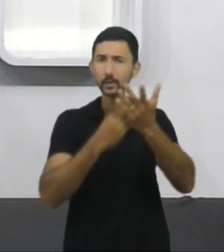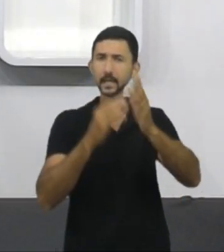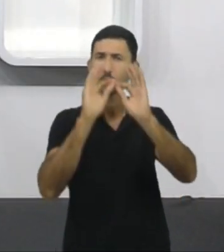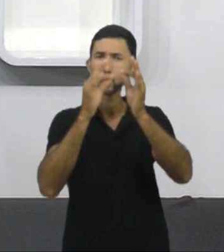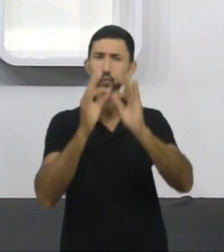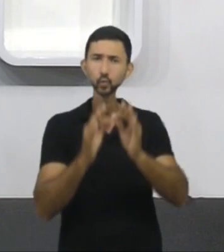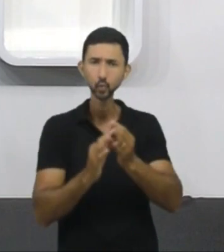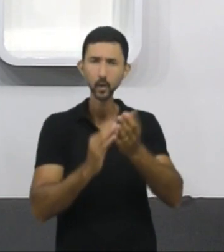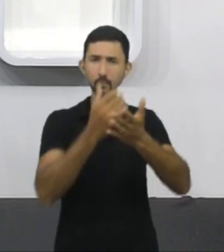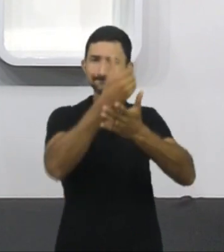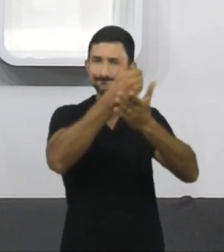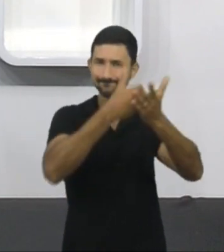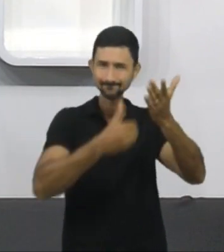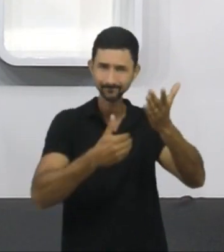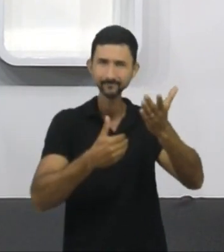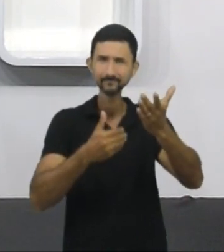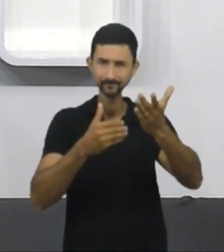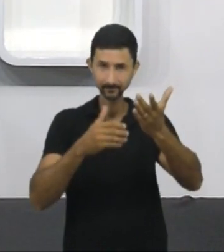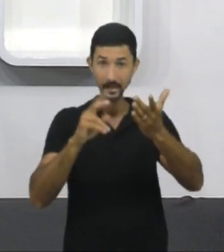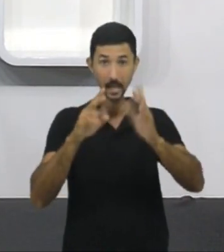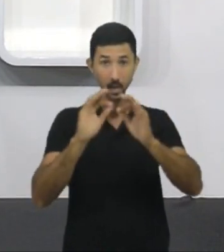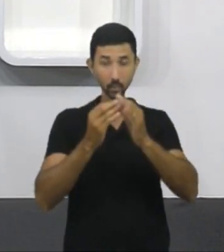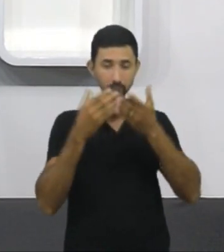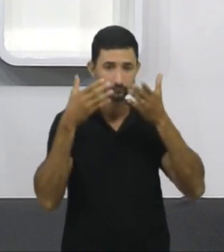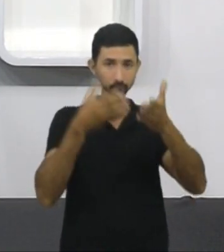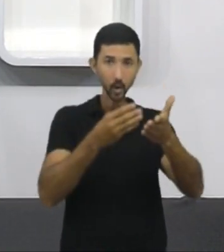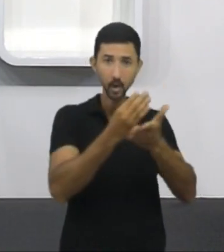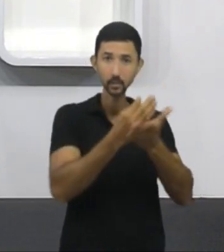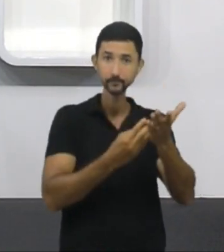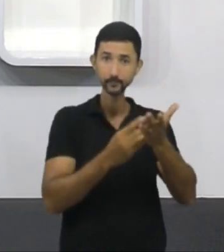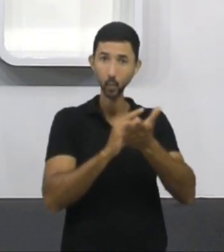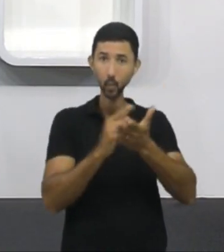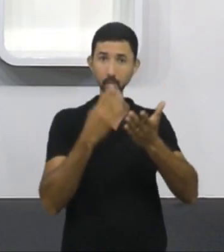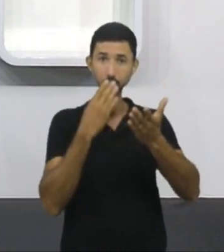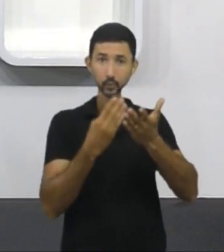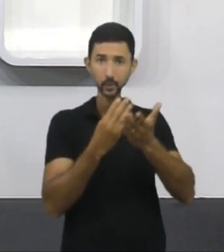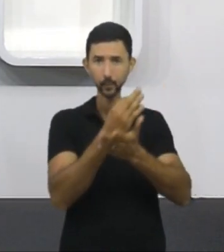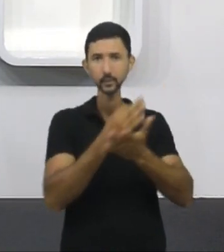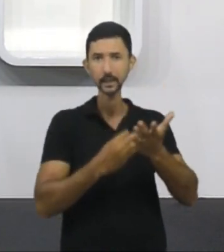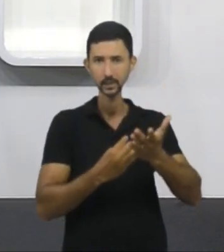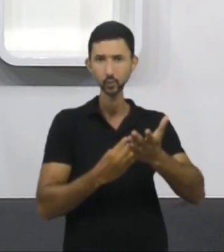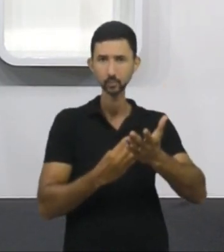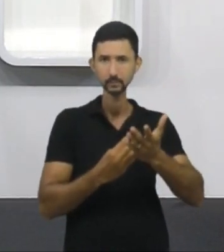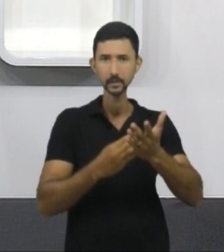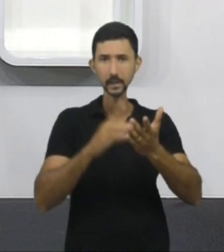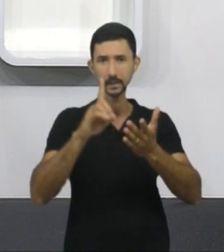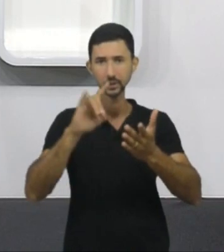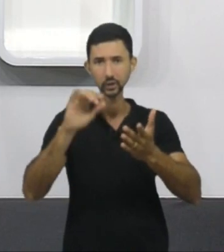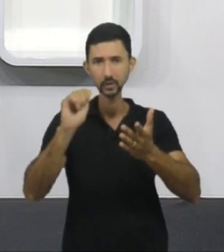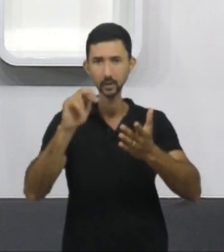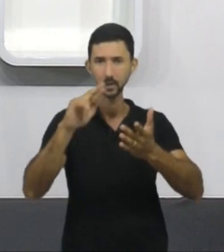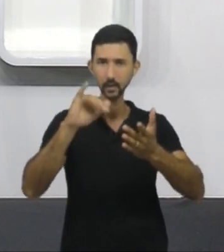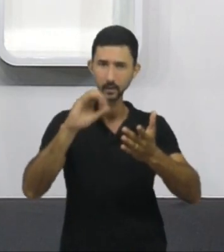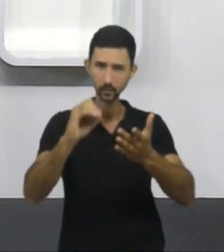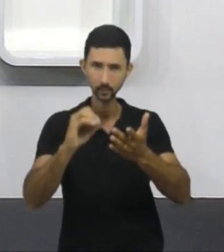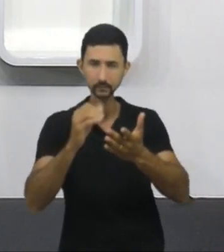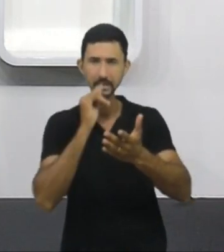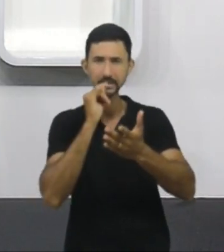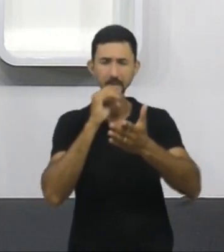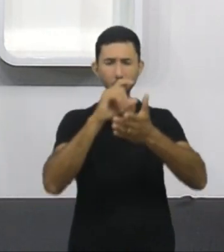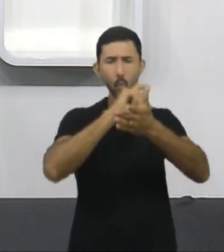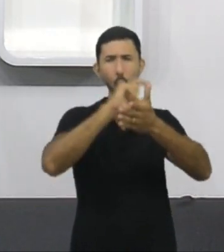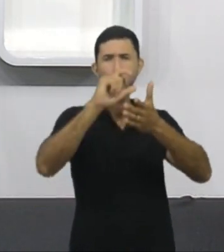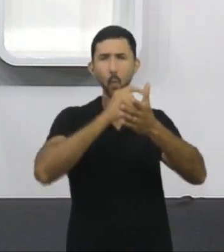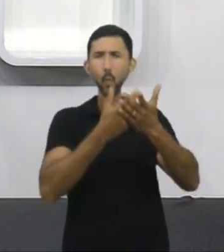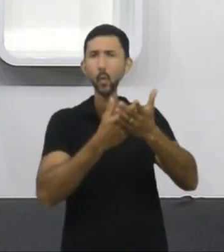e essa estrutura ela é específica de um gênero discursivo que nós chamamos de diário. Então, você tem lá em cima, no